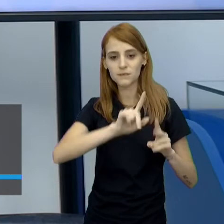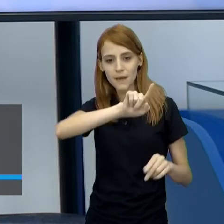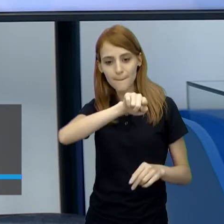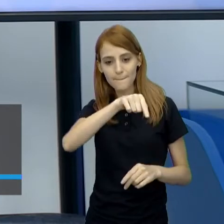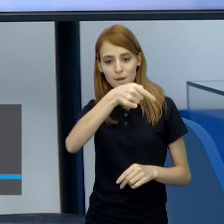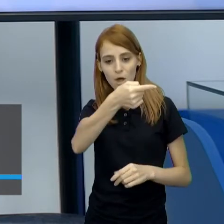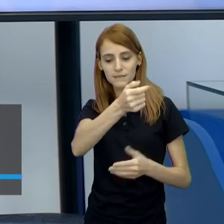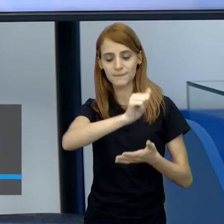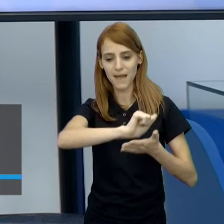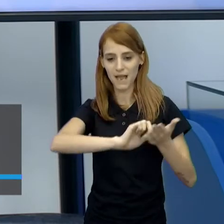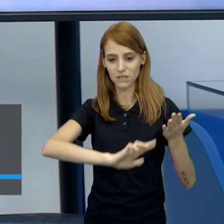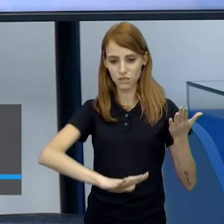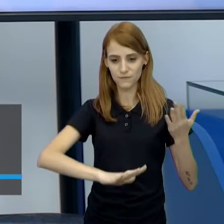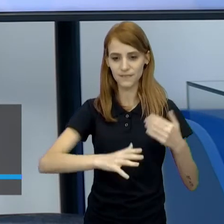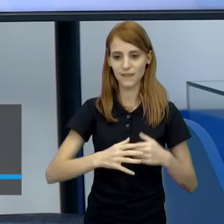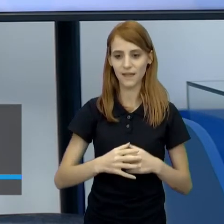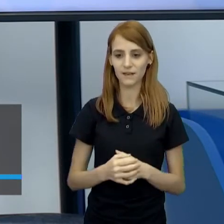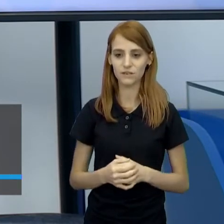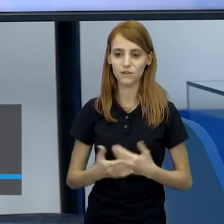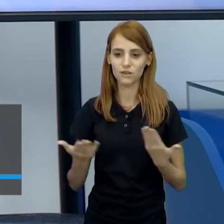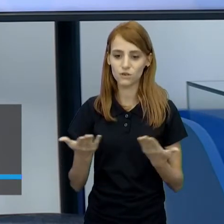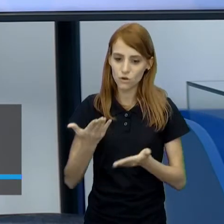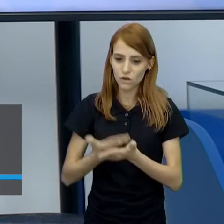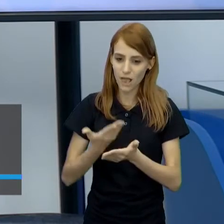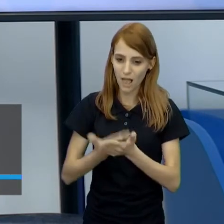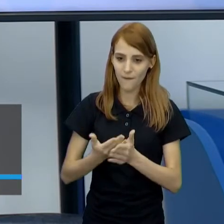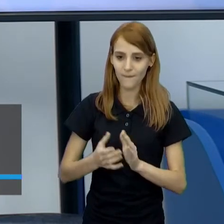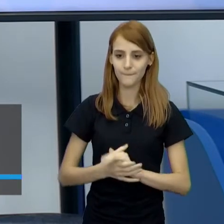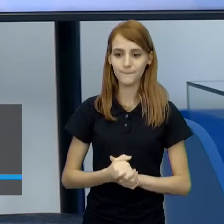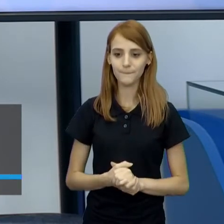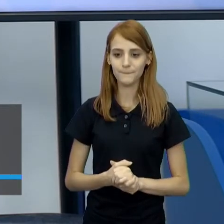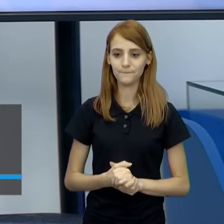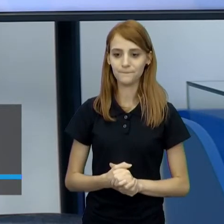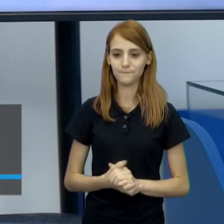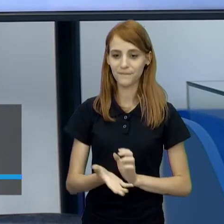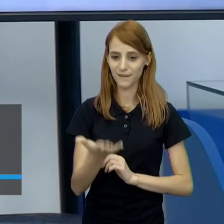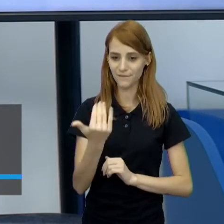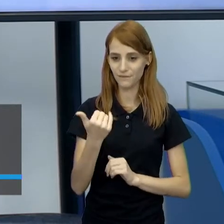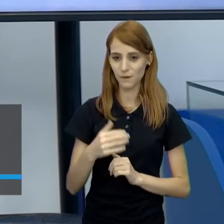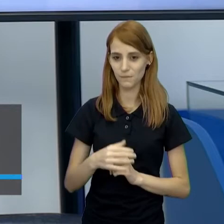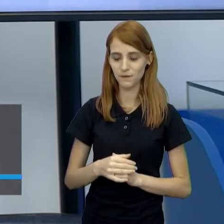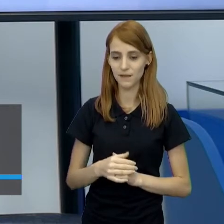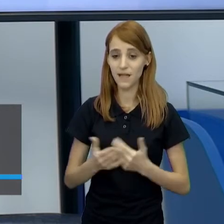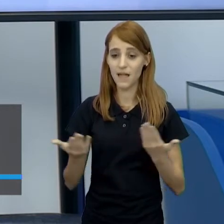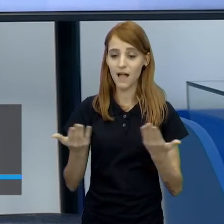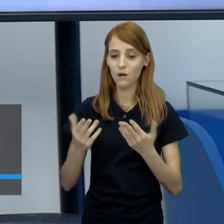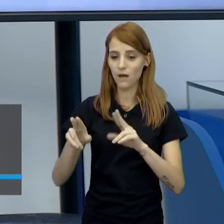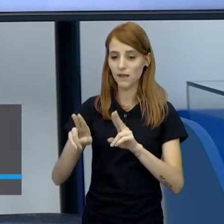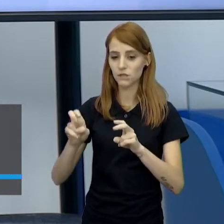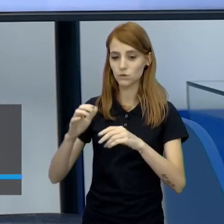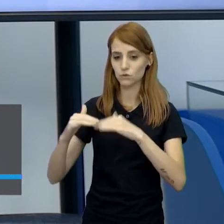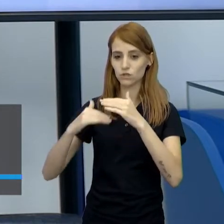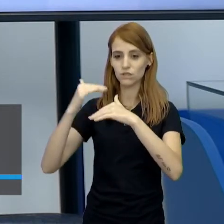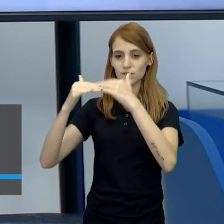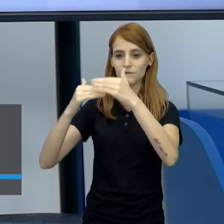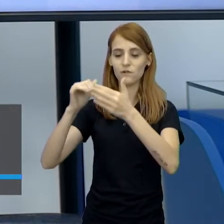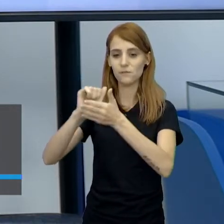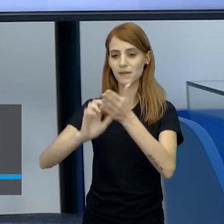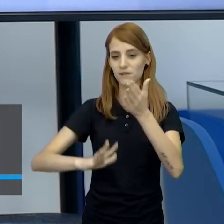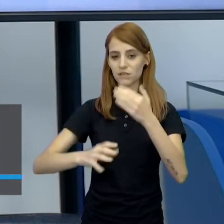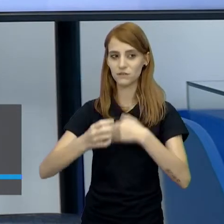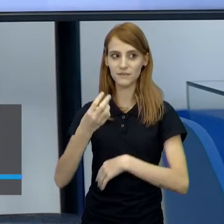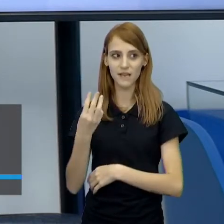próximas atividades aí desta aula aí, dessa atividade 3. Vamos lá, então, nós estamos no desenvolvimento da atividade